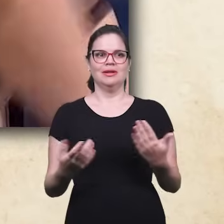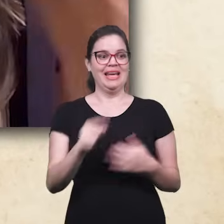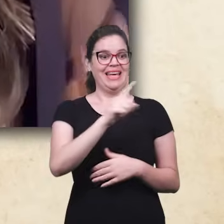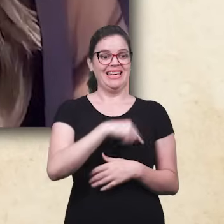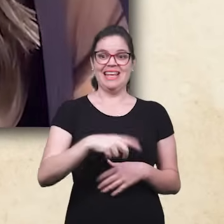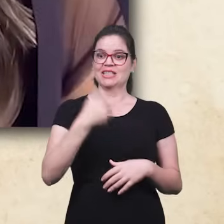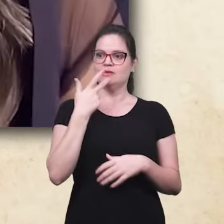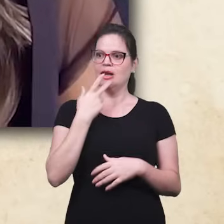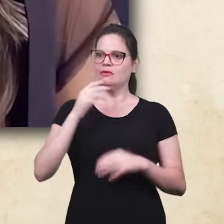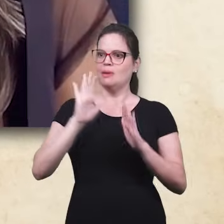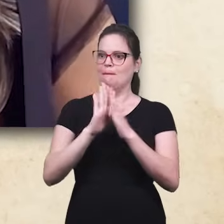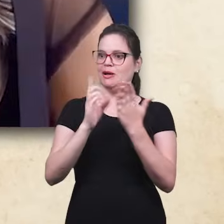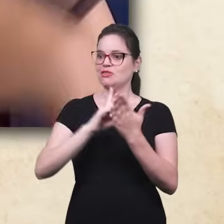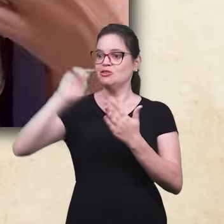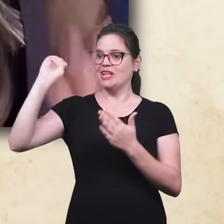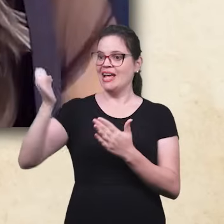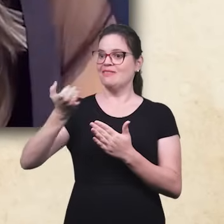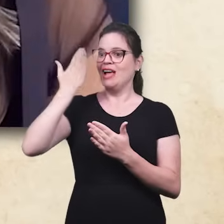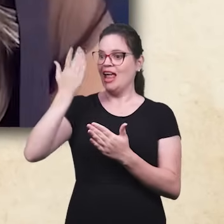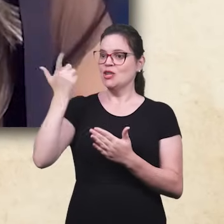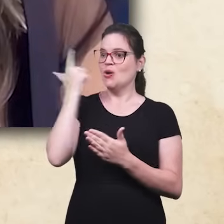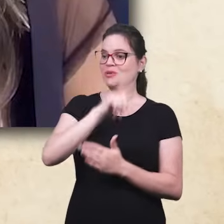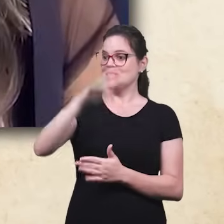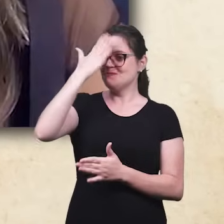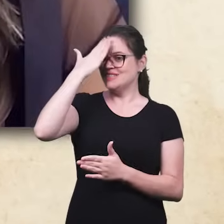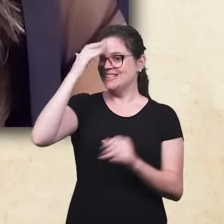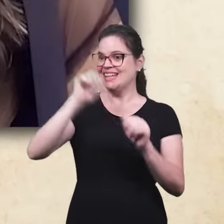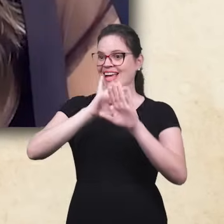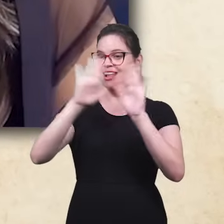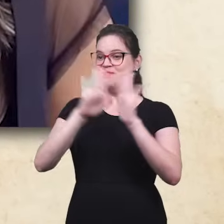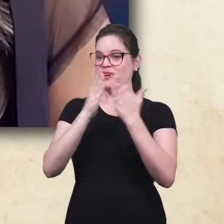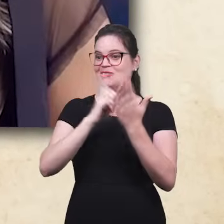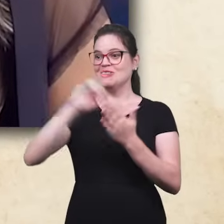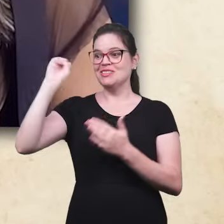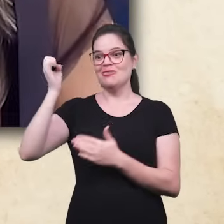a palavra revelada chegou aqui, a palavra revelada chegou aqui.